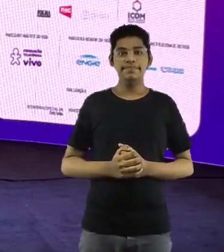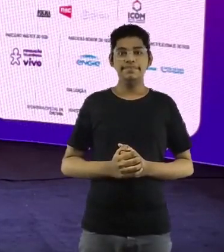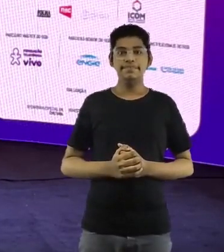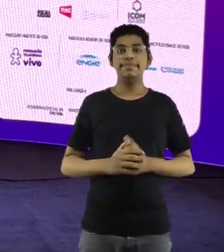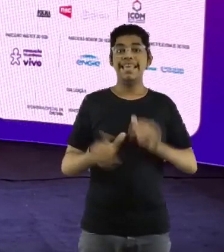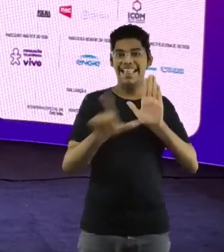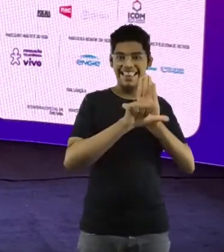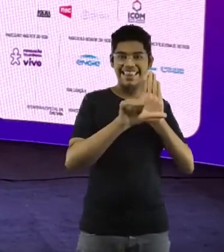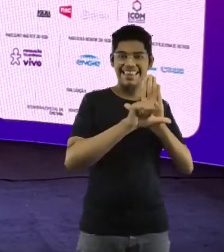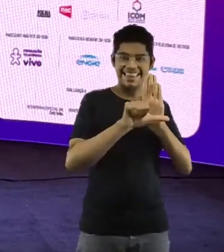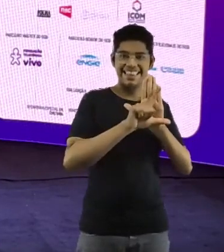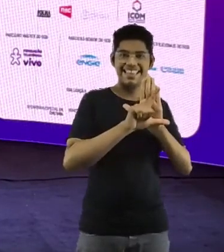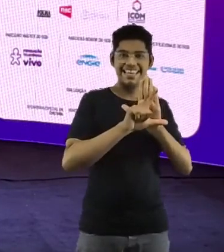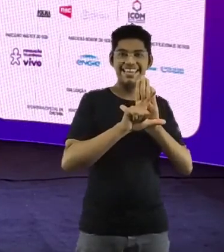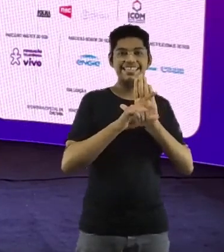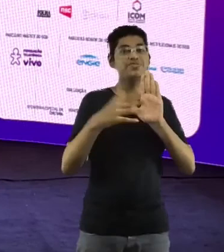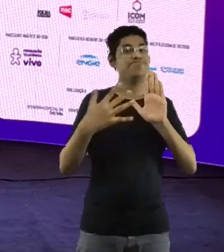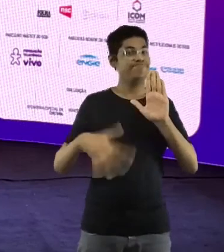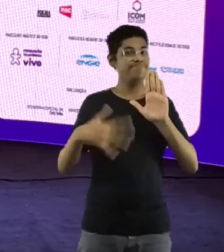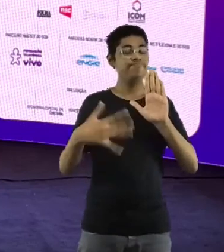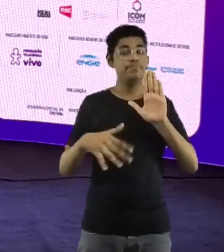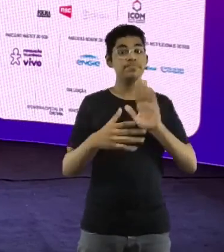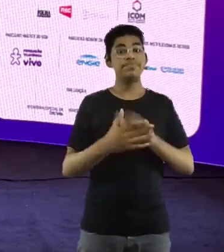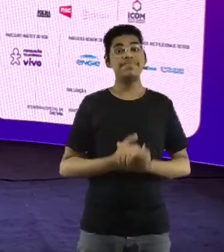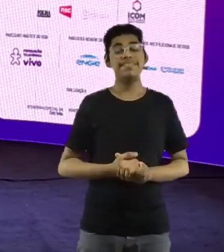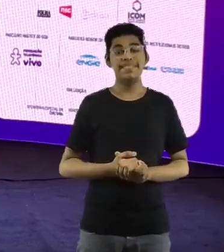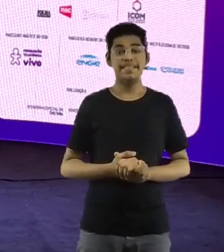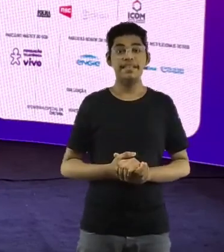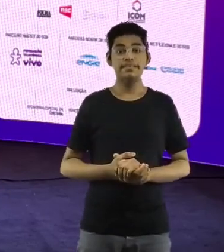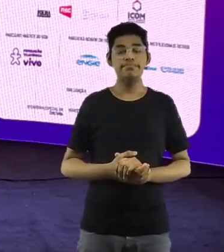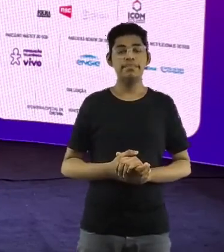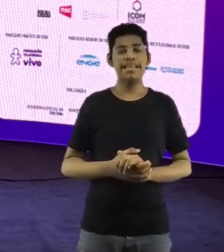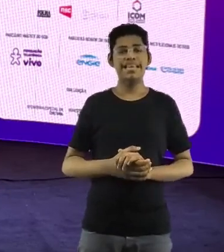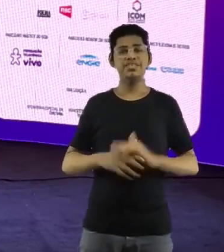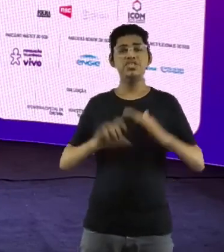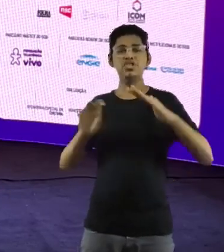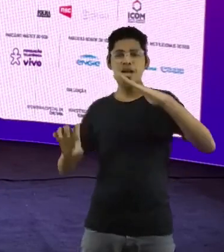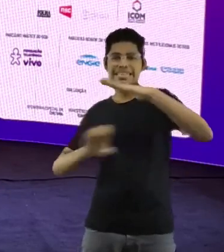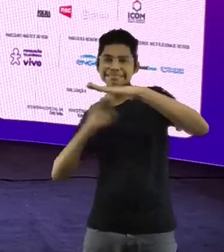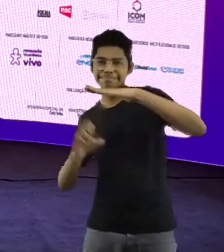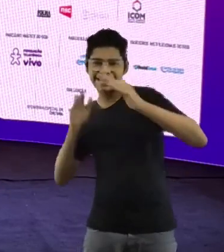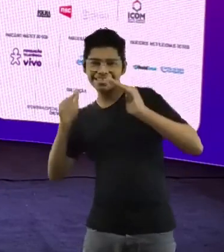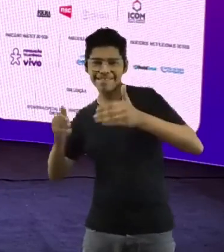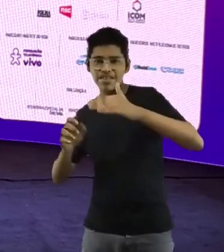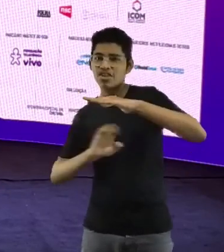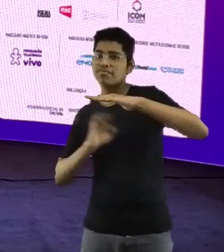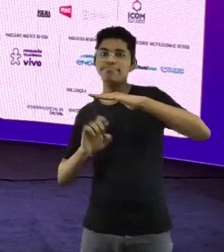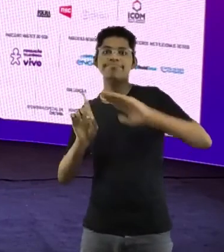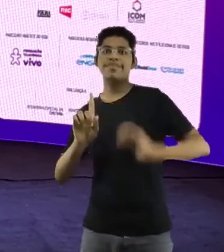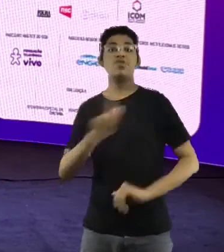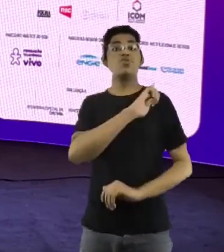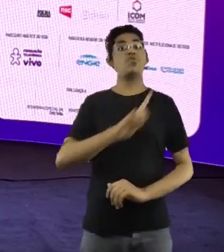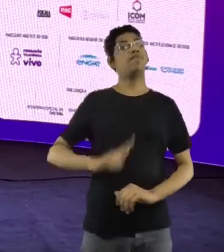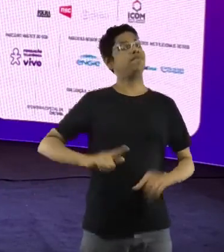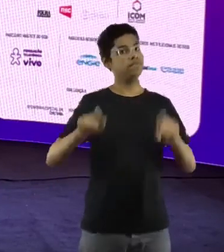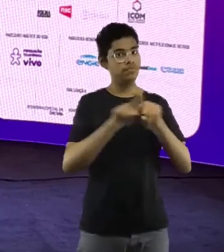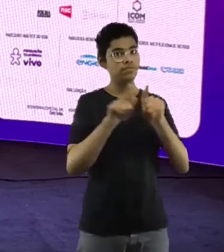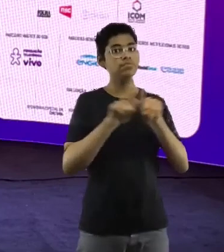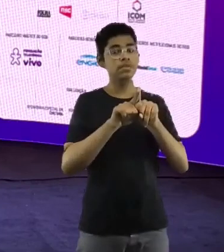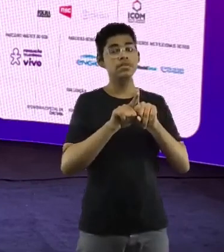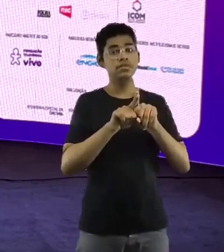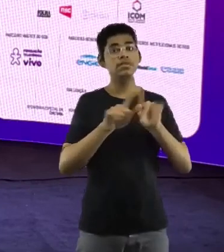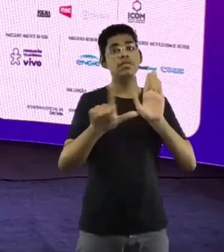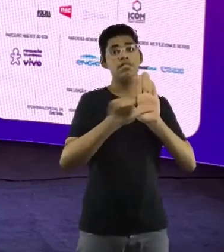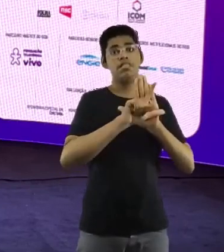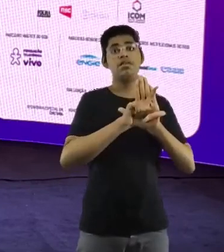Geral de Proteção de Dados, ela não é apenas para as empresas, até mesmo o governo vai ter que segui-la, e o governo já tem